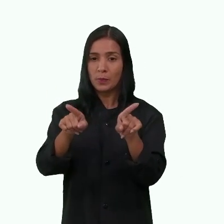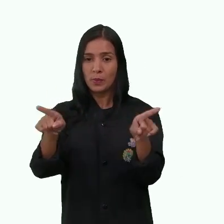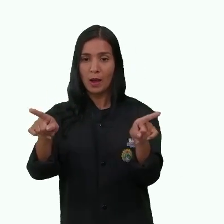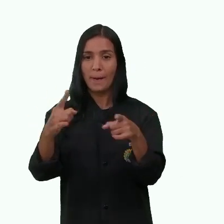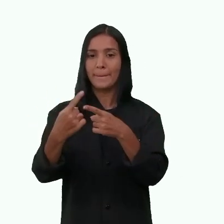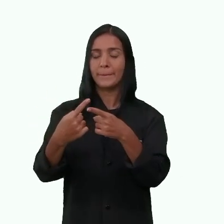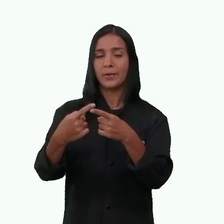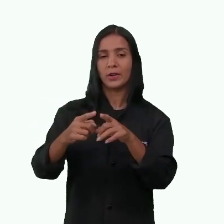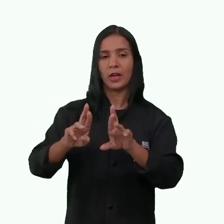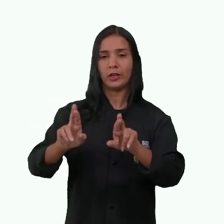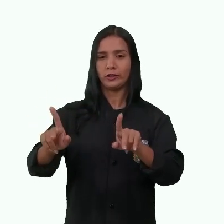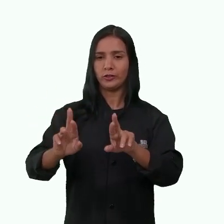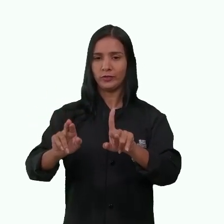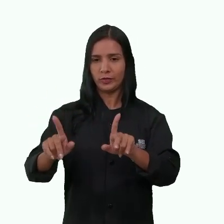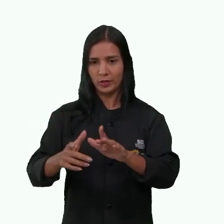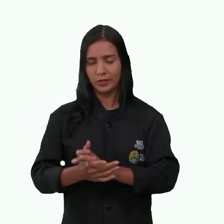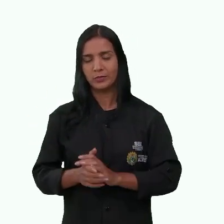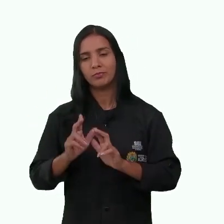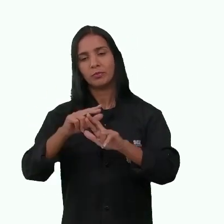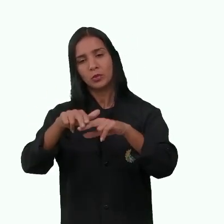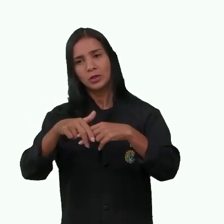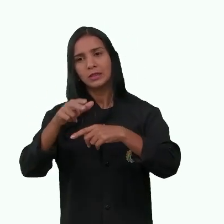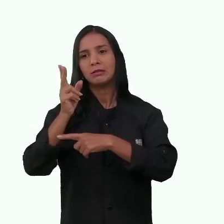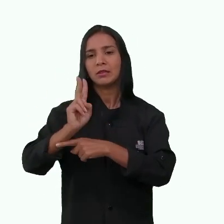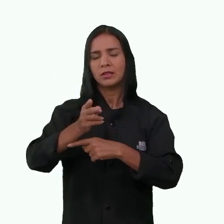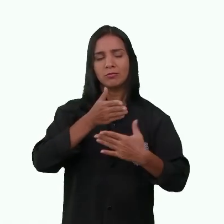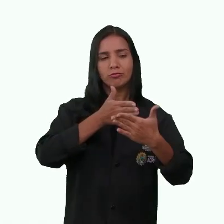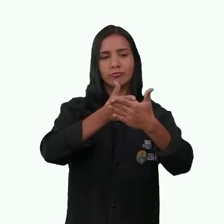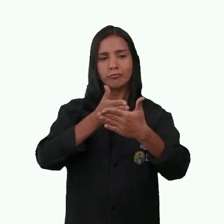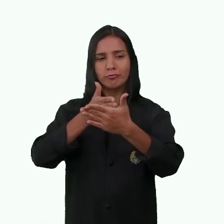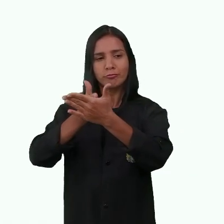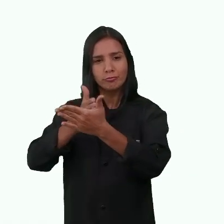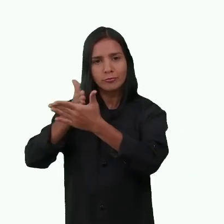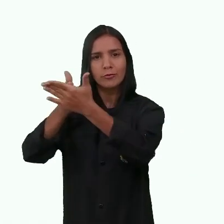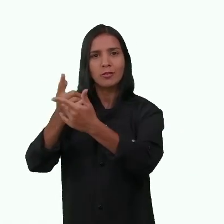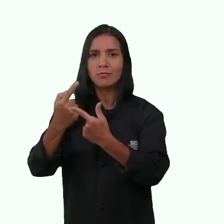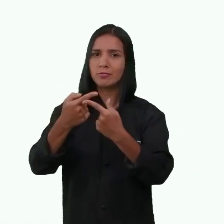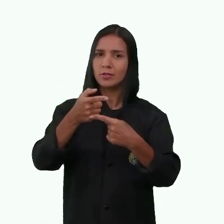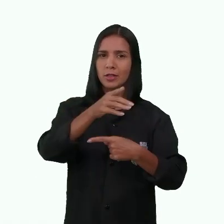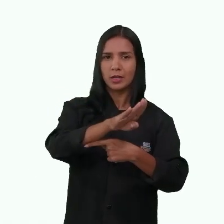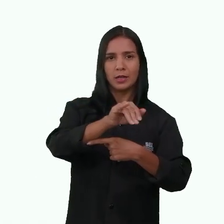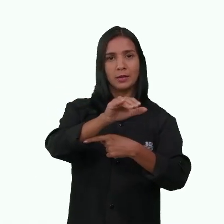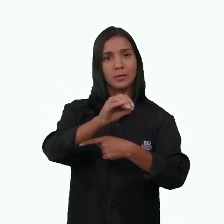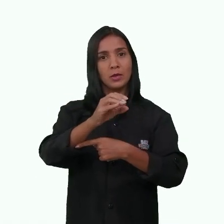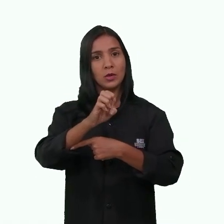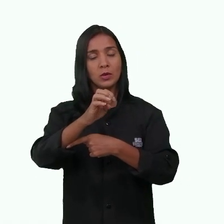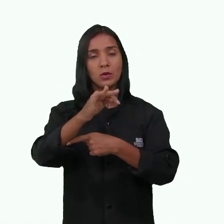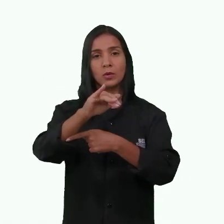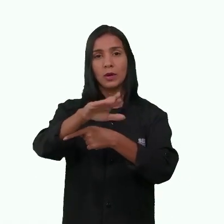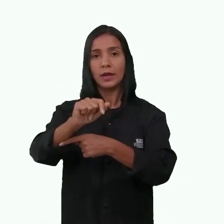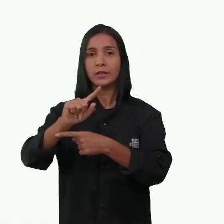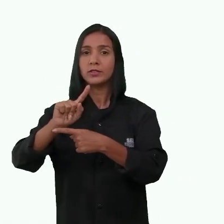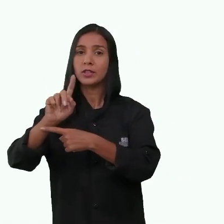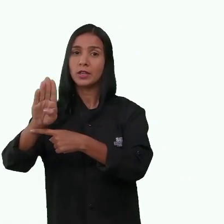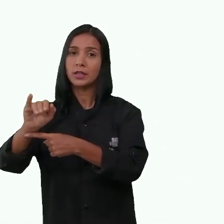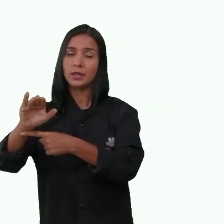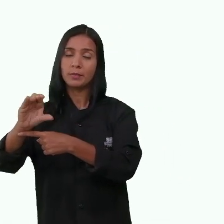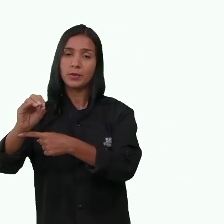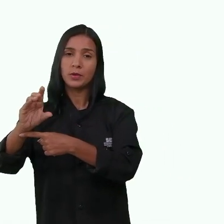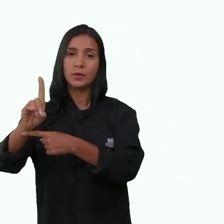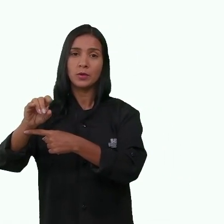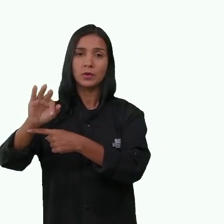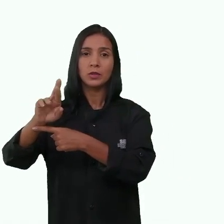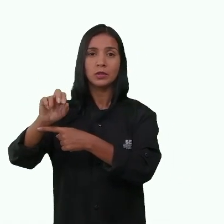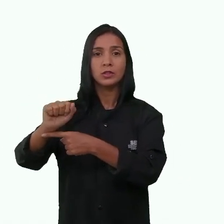acabam acontecendo e as questões tanto de bioética e biodireito, elas acabam suscitando um